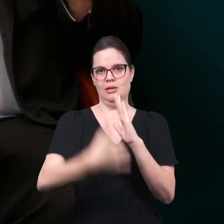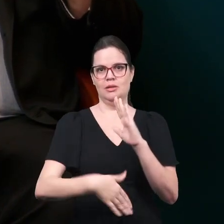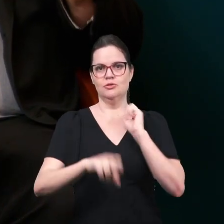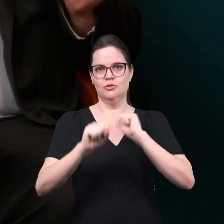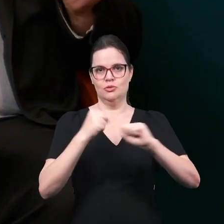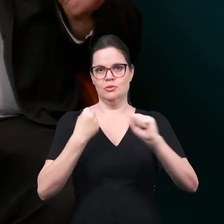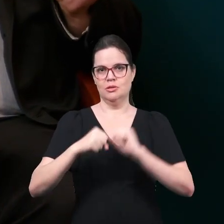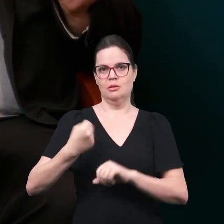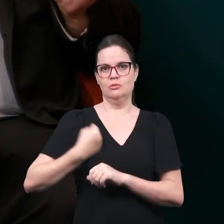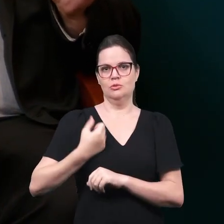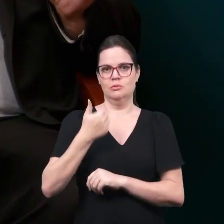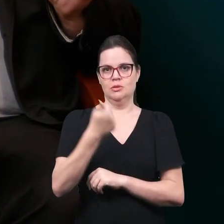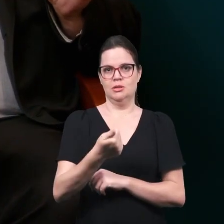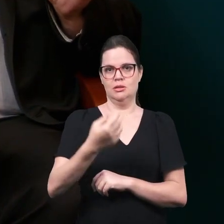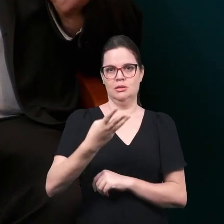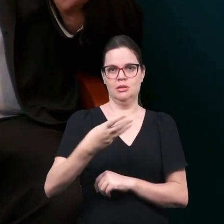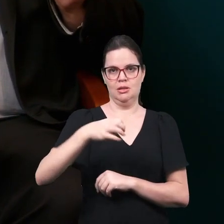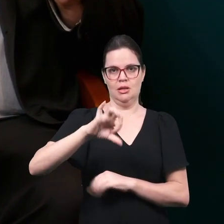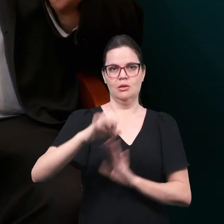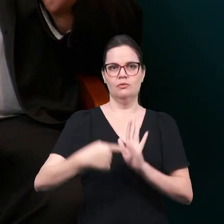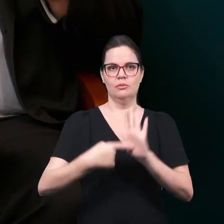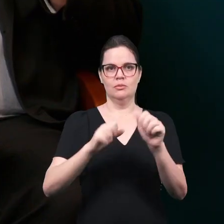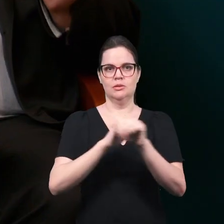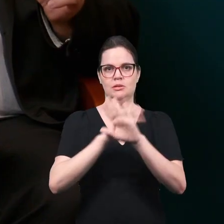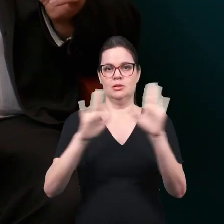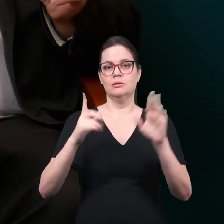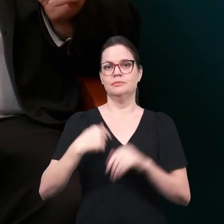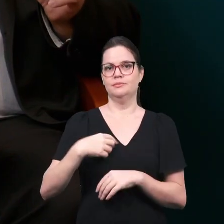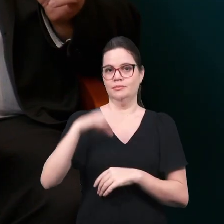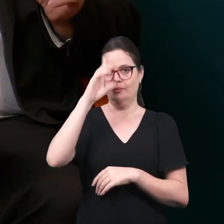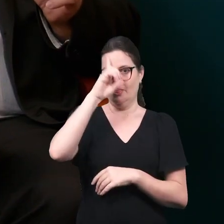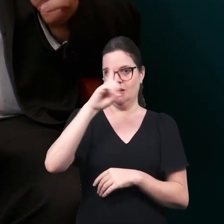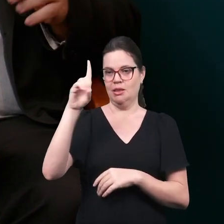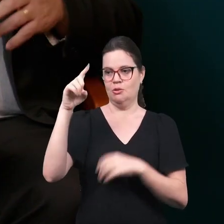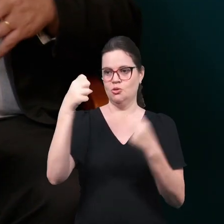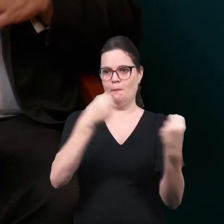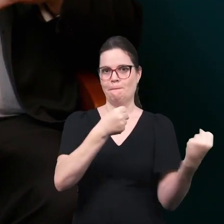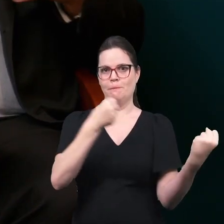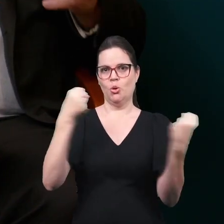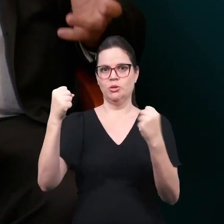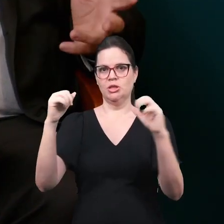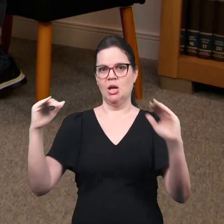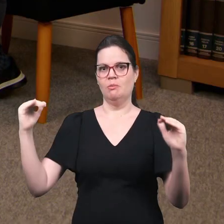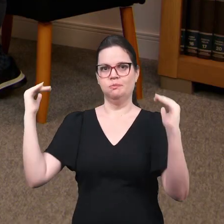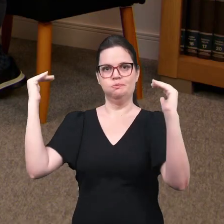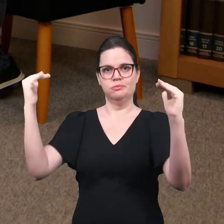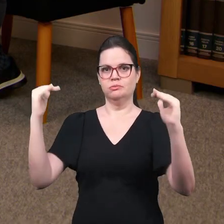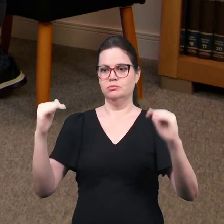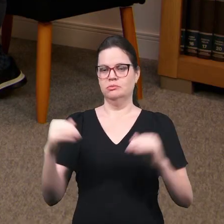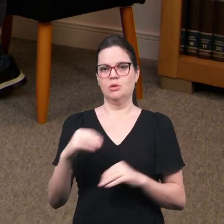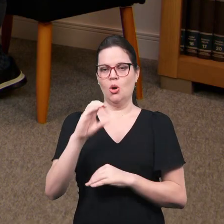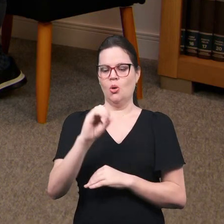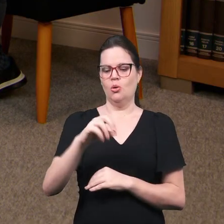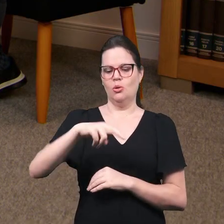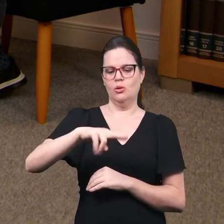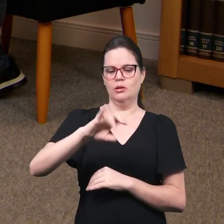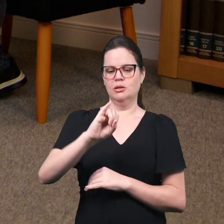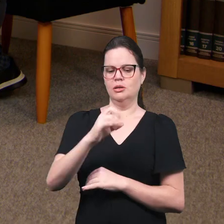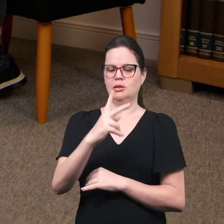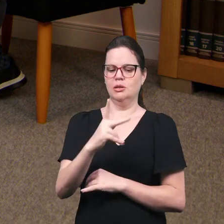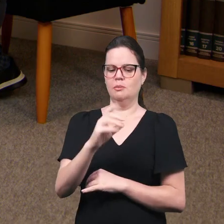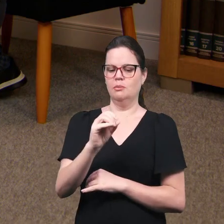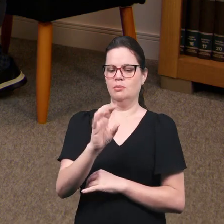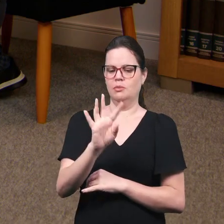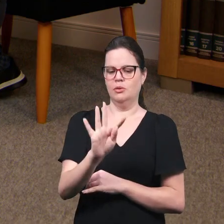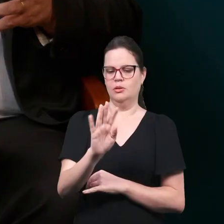139 nos mostra na palavra, que é a onipotência de Deus, ou seja, Deus, ele pode todas as coisas. Certo. Um exemplo,